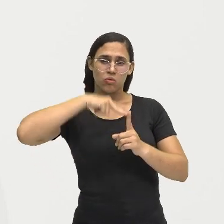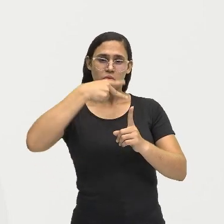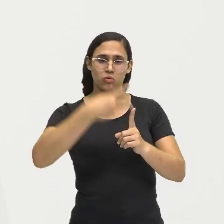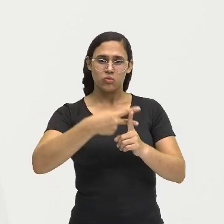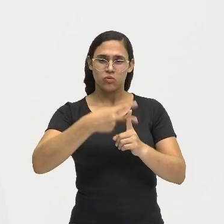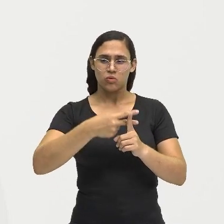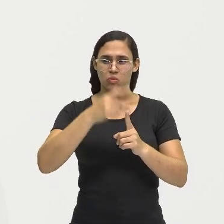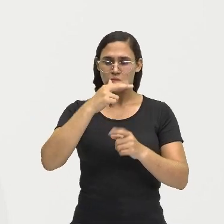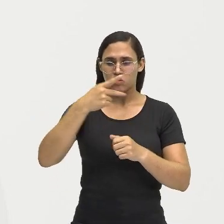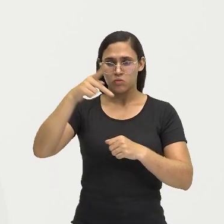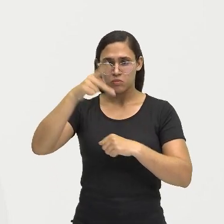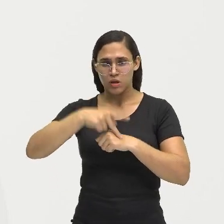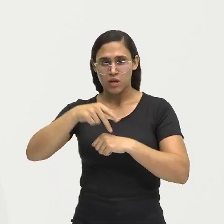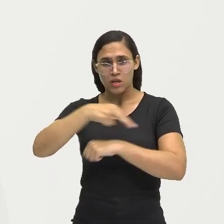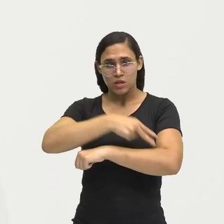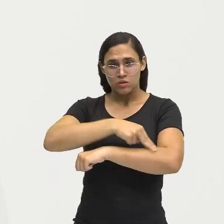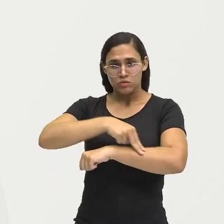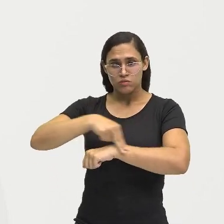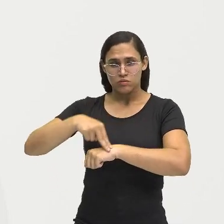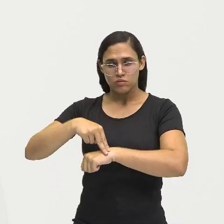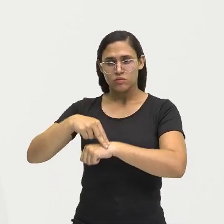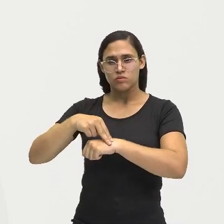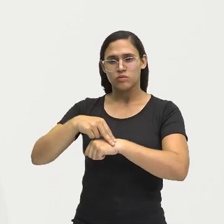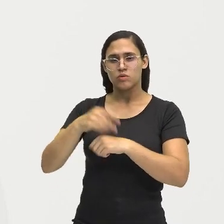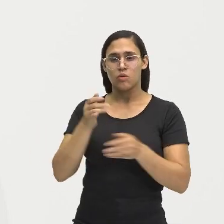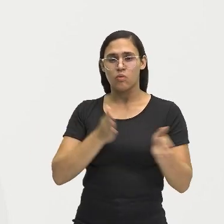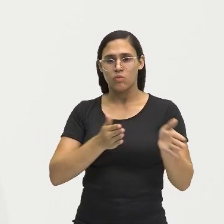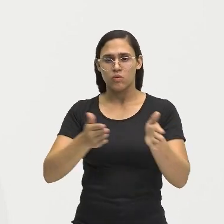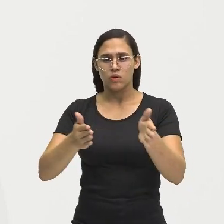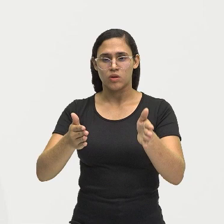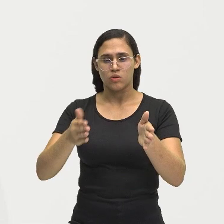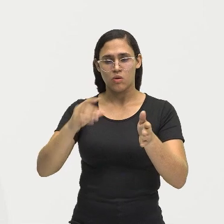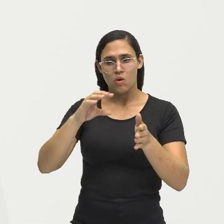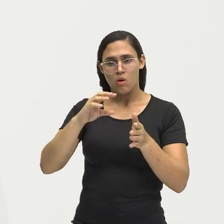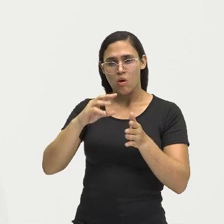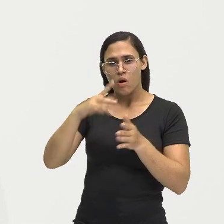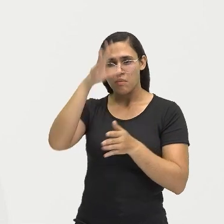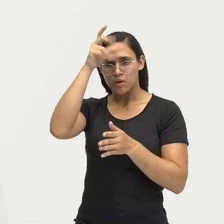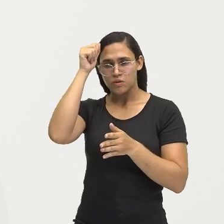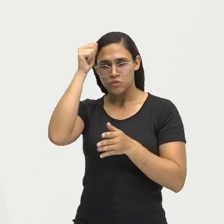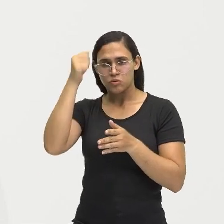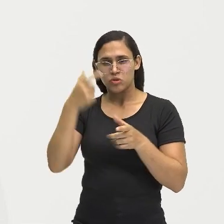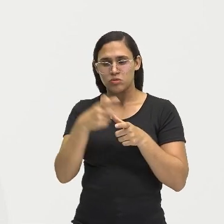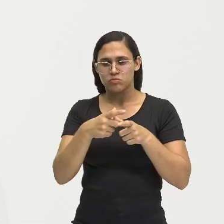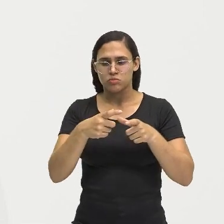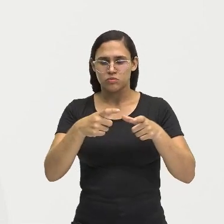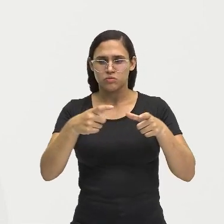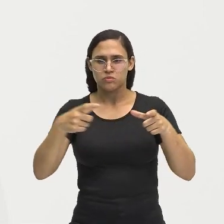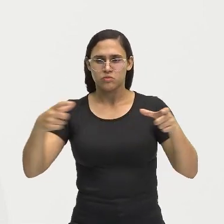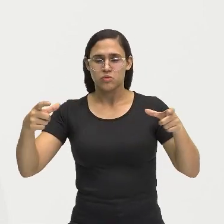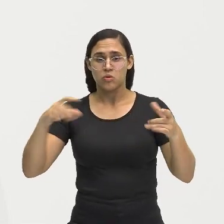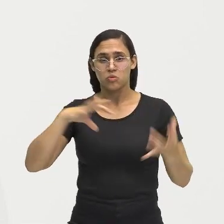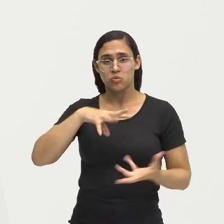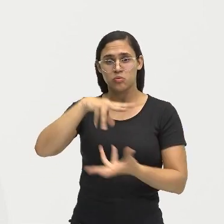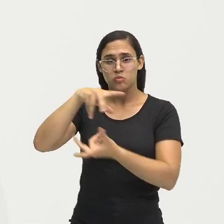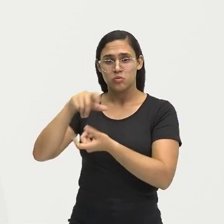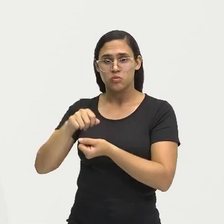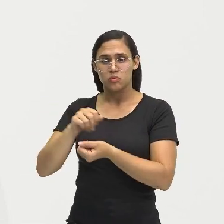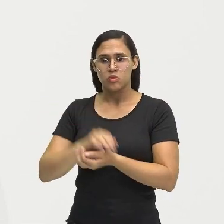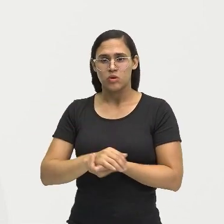no Egito, tá? Então, o Rio Amazonas, por sua vez, ela vai ser maior e mais extenso do mundo, com